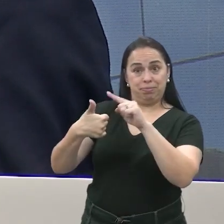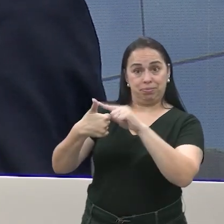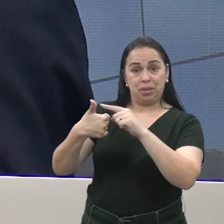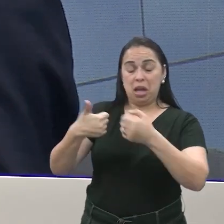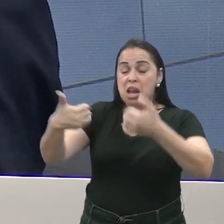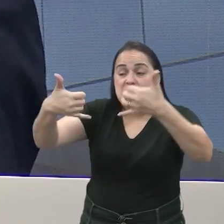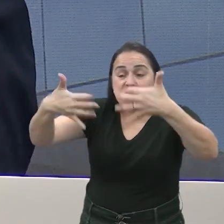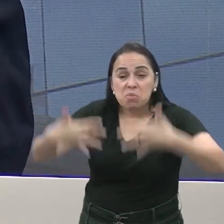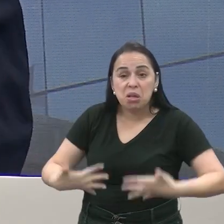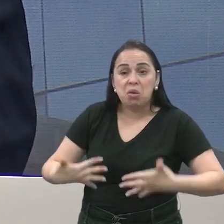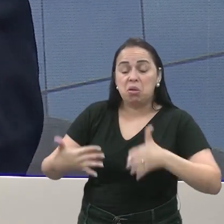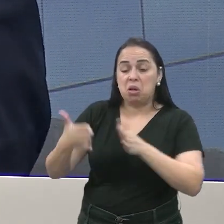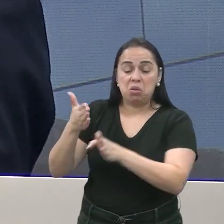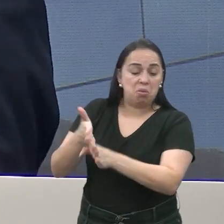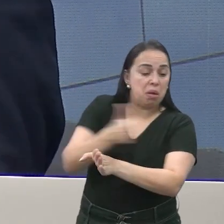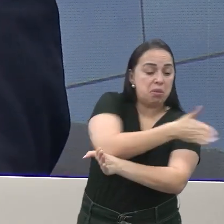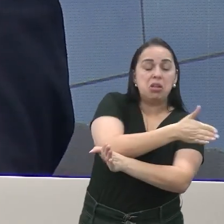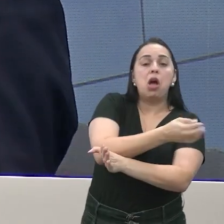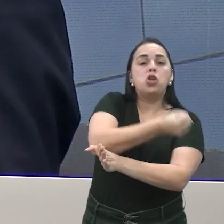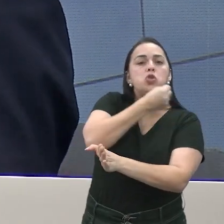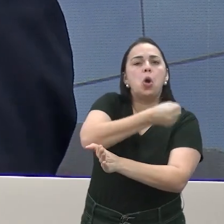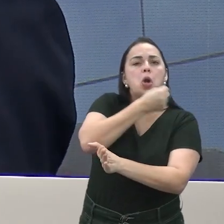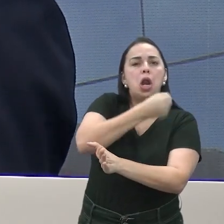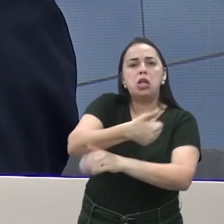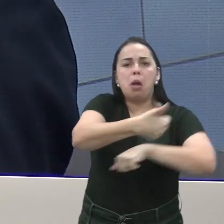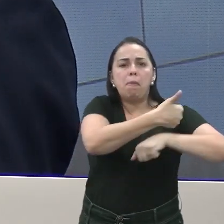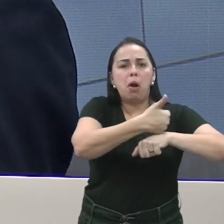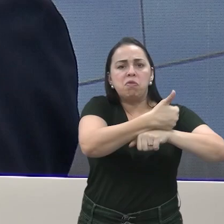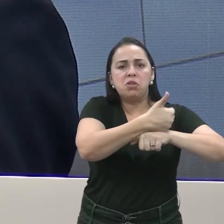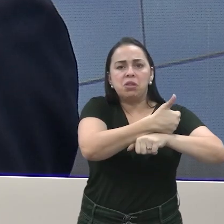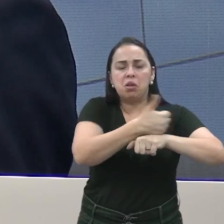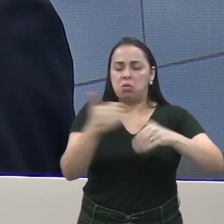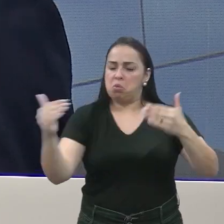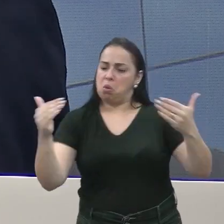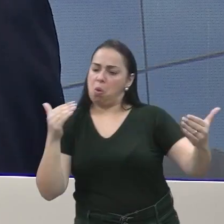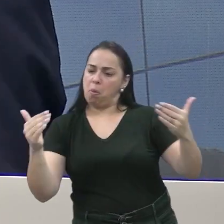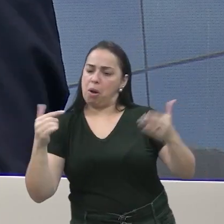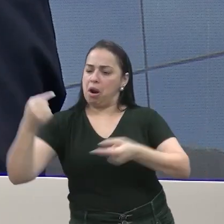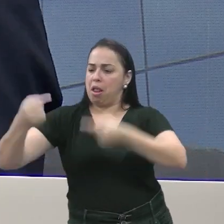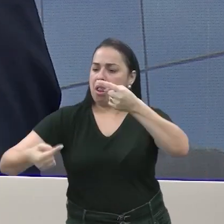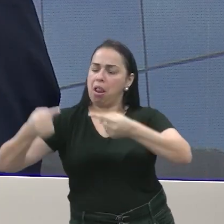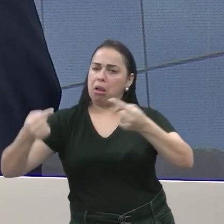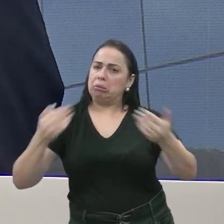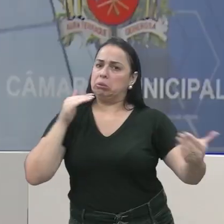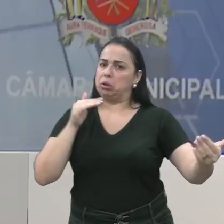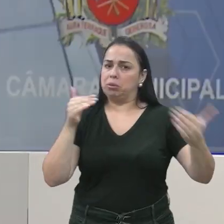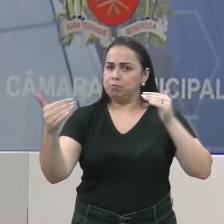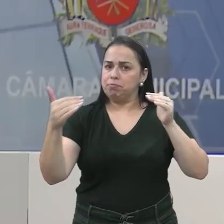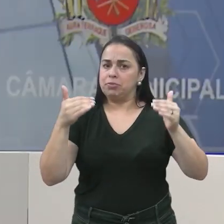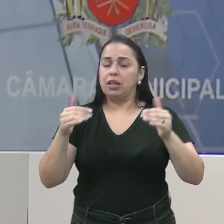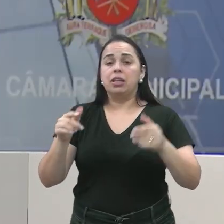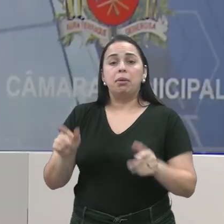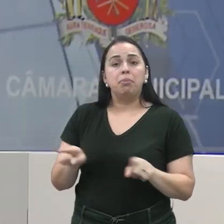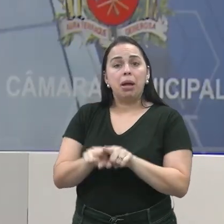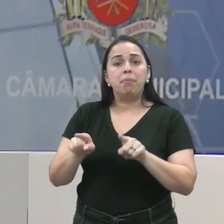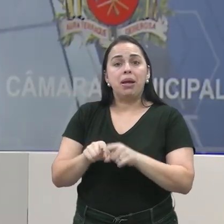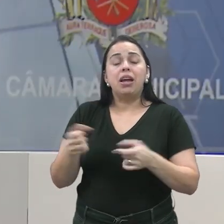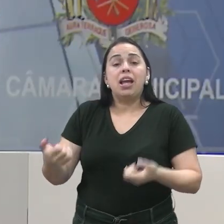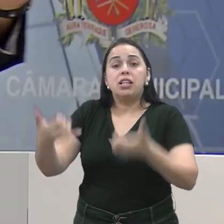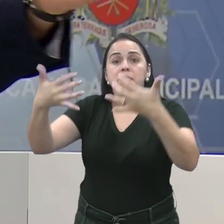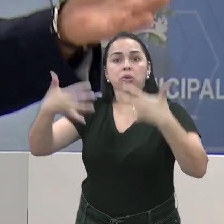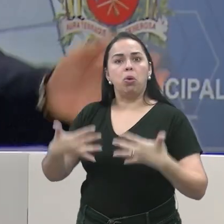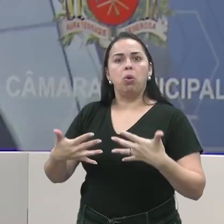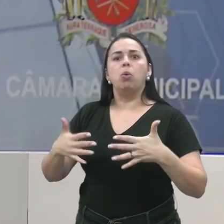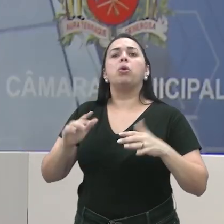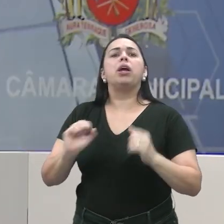um panorama da sua carreira como jornalista e comparou este trabalho à atuação de um vereador. Abranches destacou as bandeiras